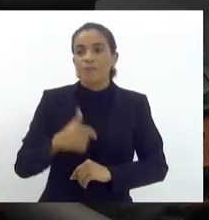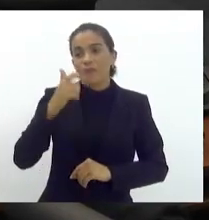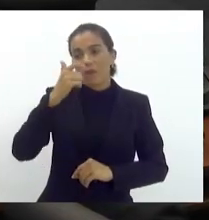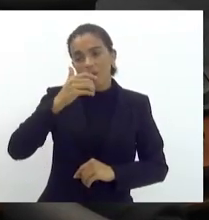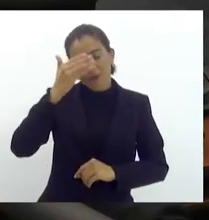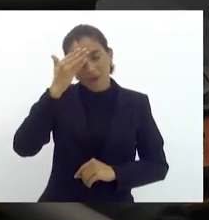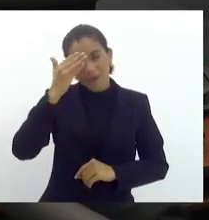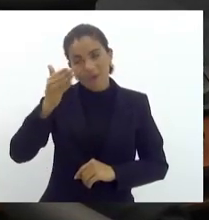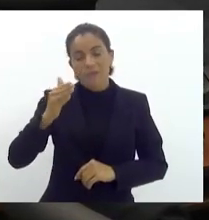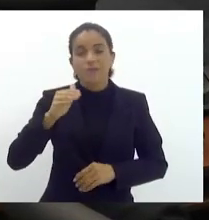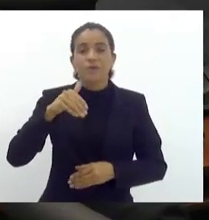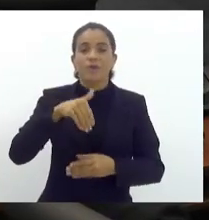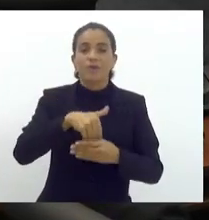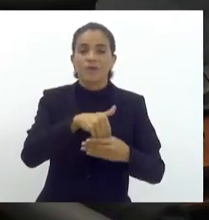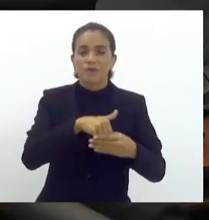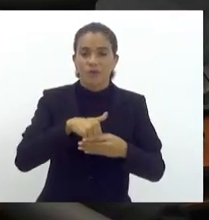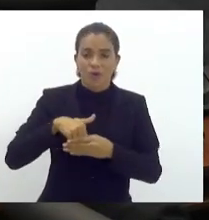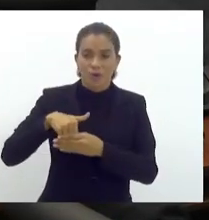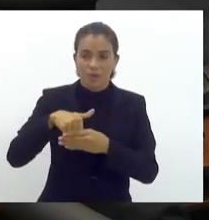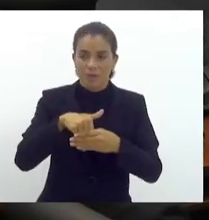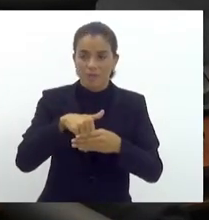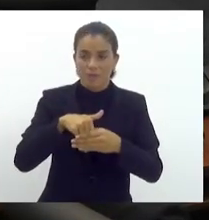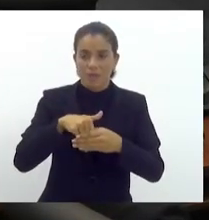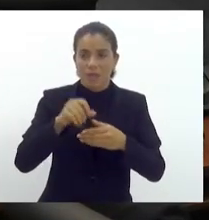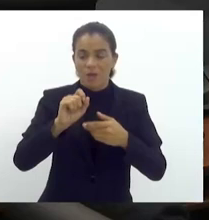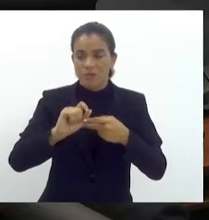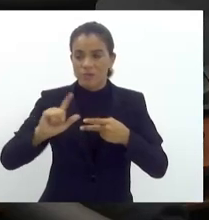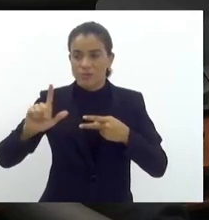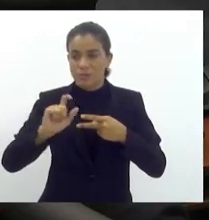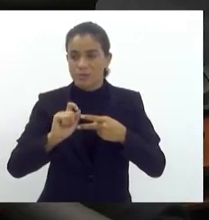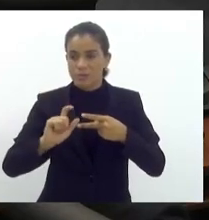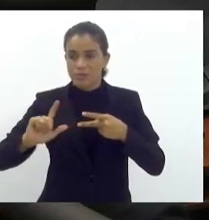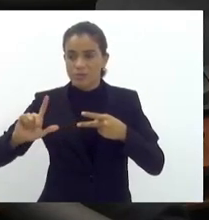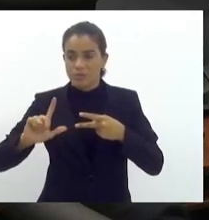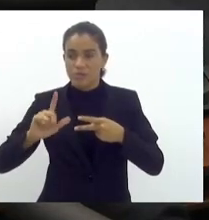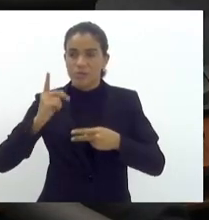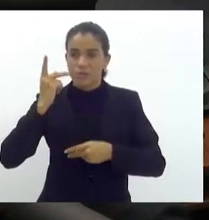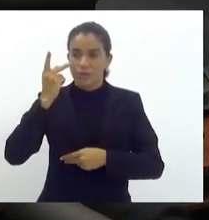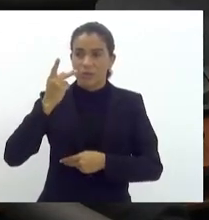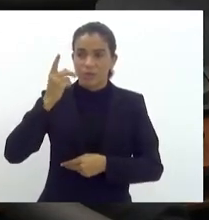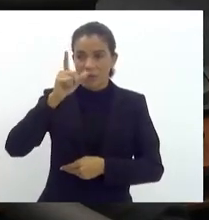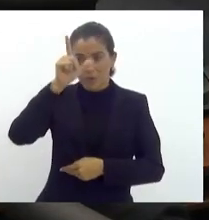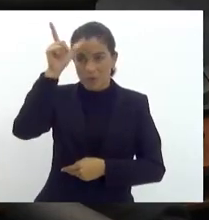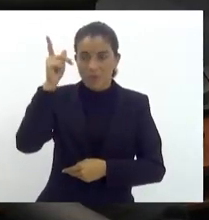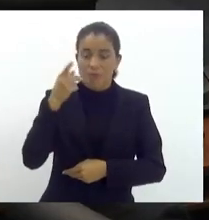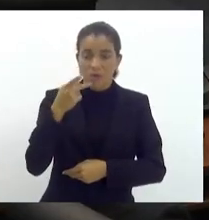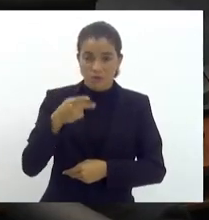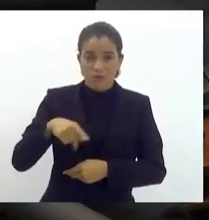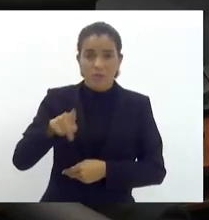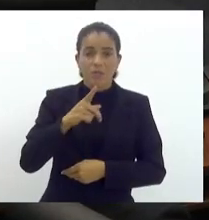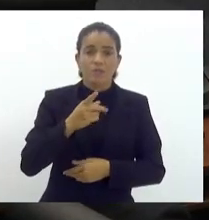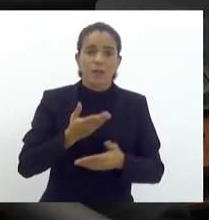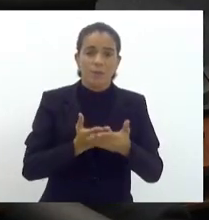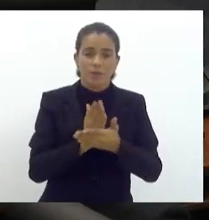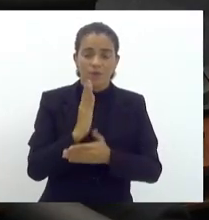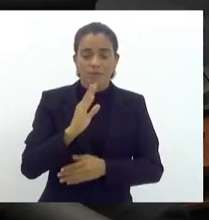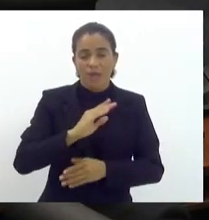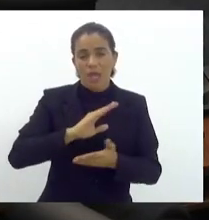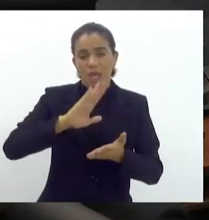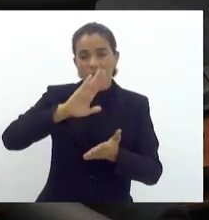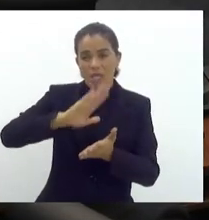Deputado Luiz Paulo em votação destaques do deputado Luiz Paulo o senhor quer a própria maneiro Como estão